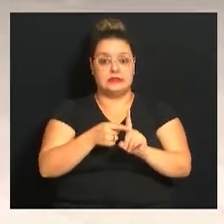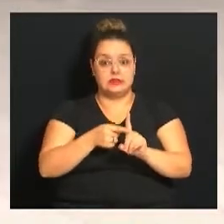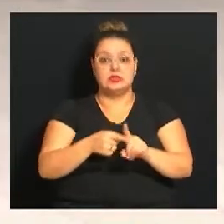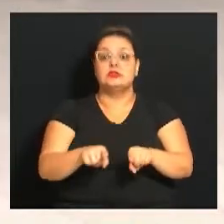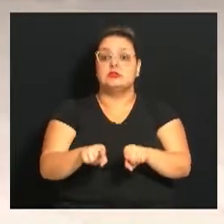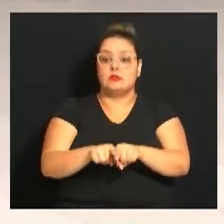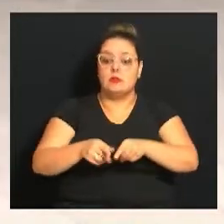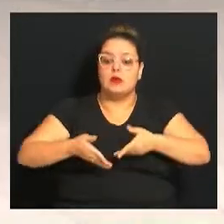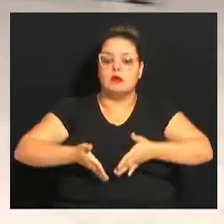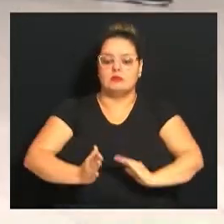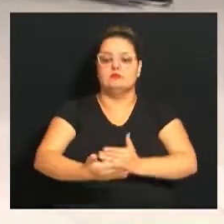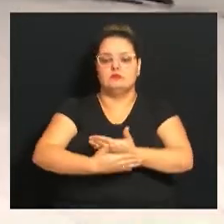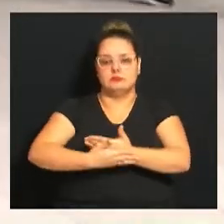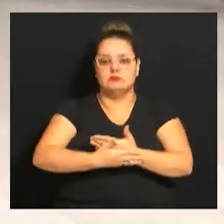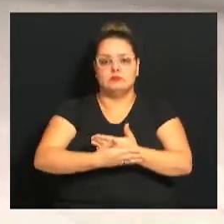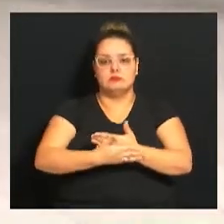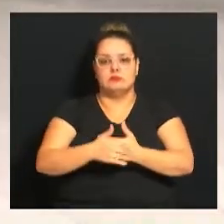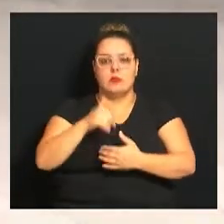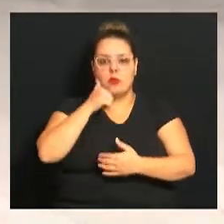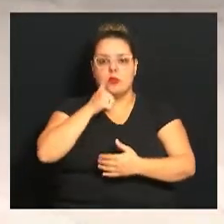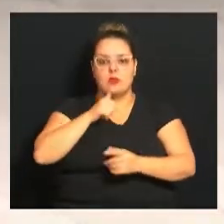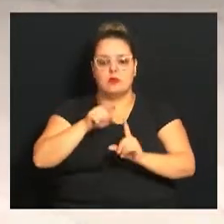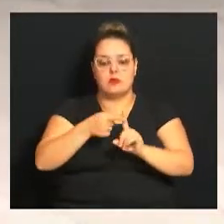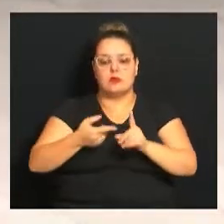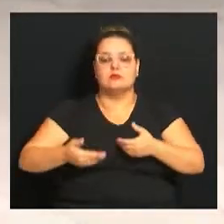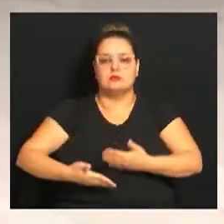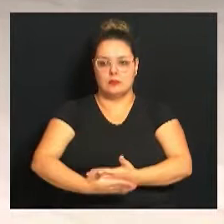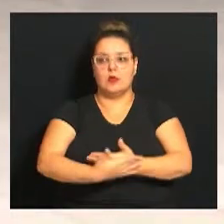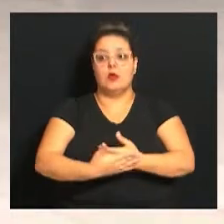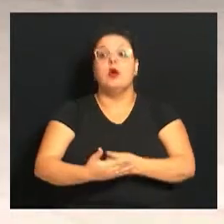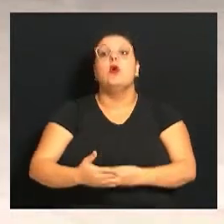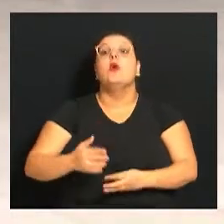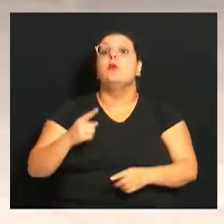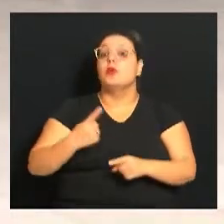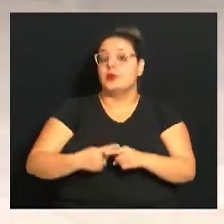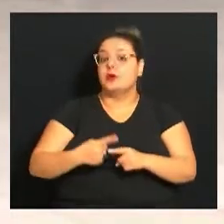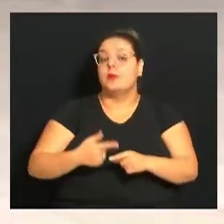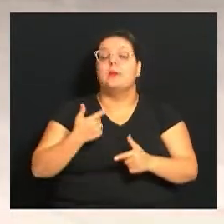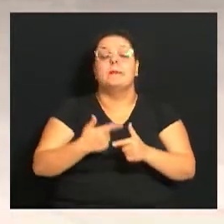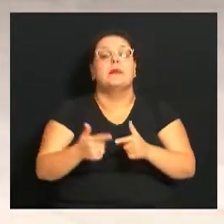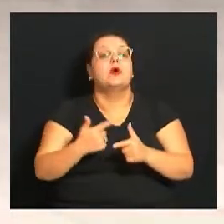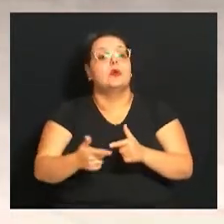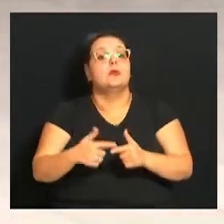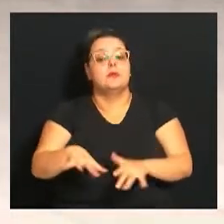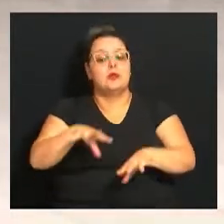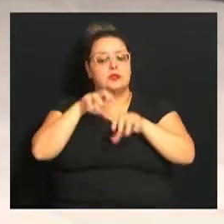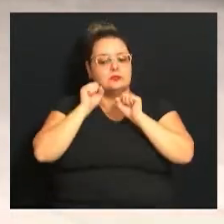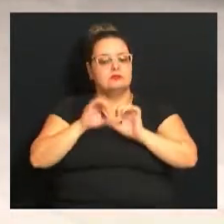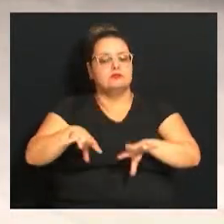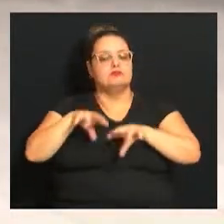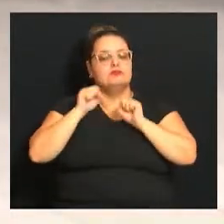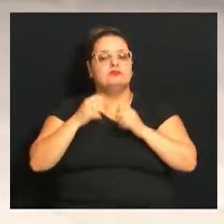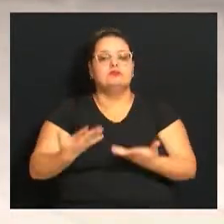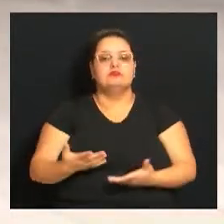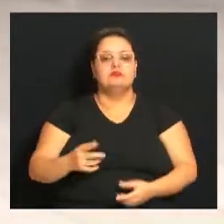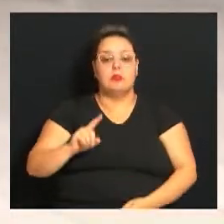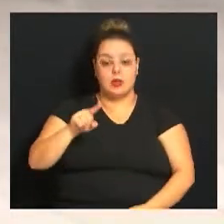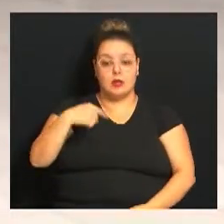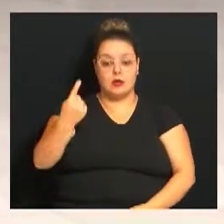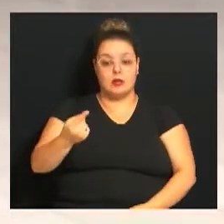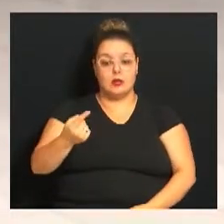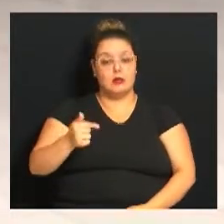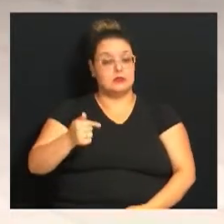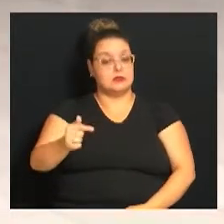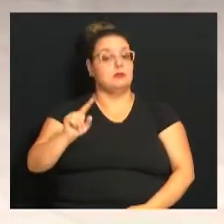estado e também em hospitais por conta de síndromes respiratórias. Então, no dia 2 de maio, semana que vem, é que se daria o início